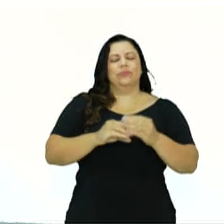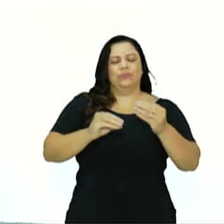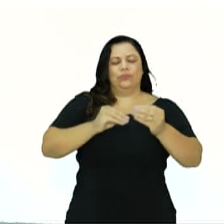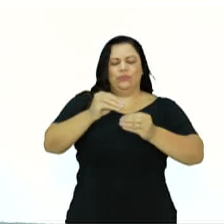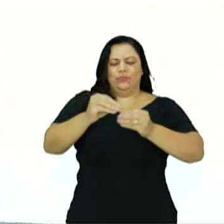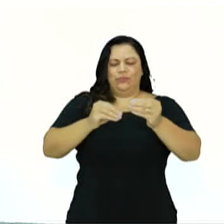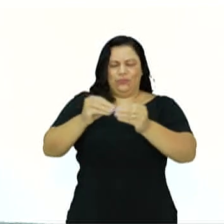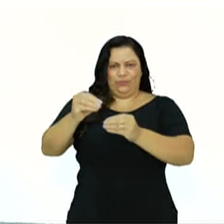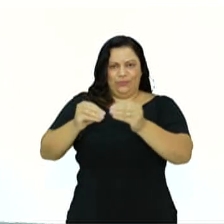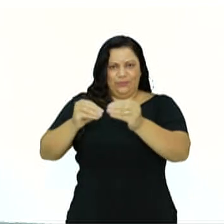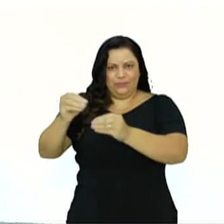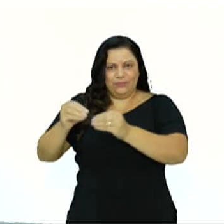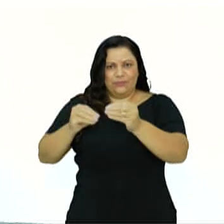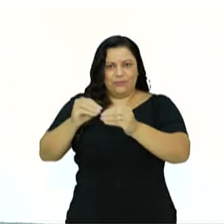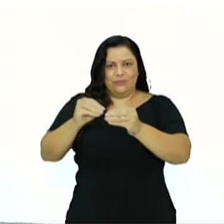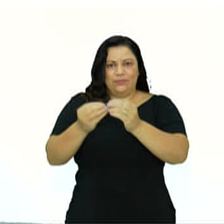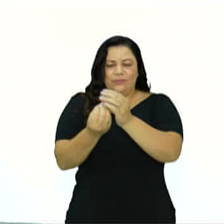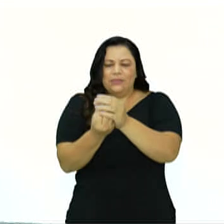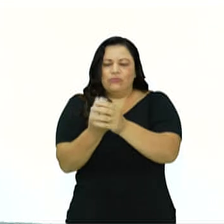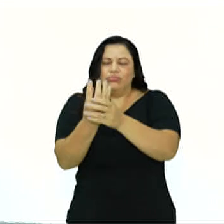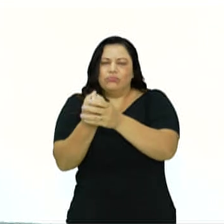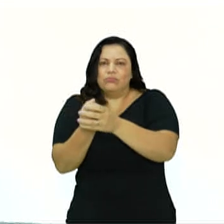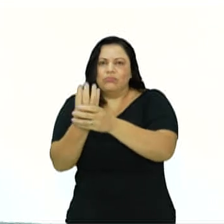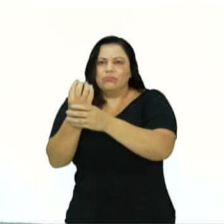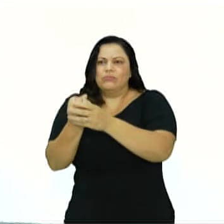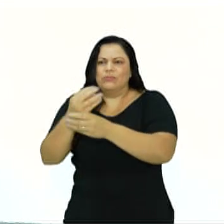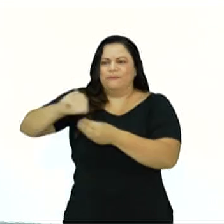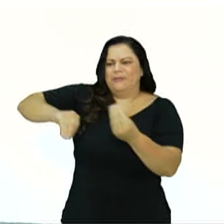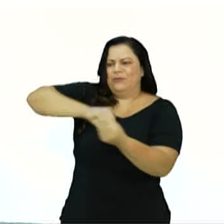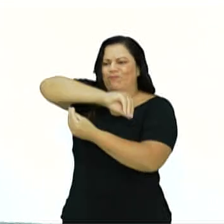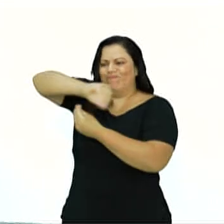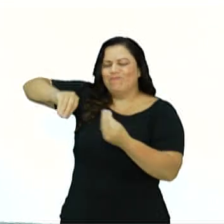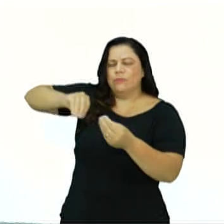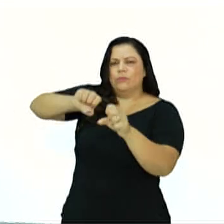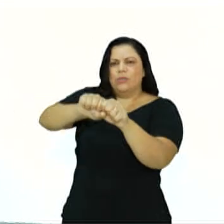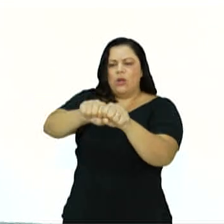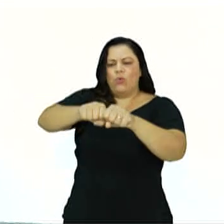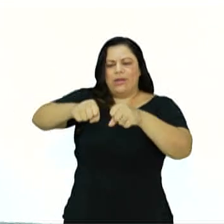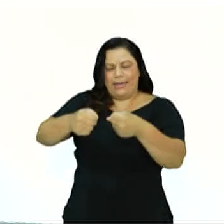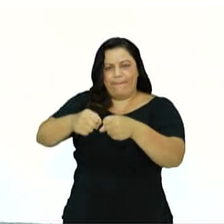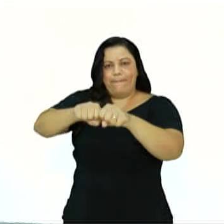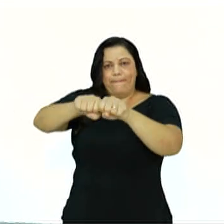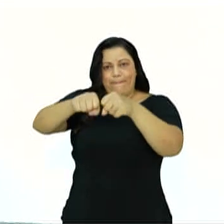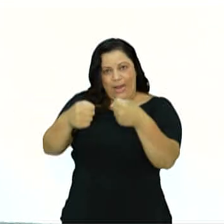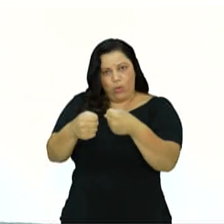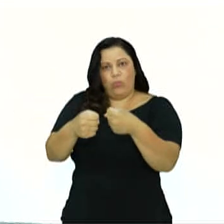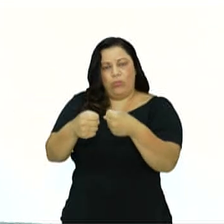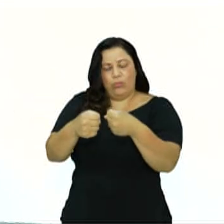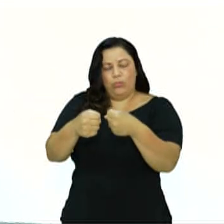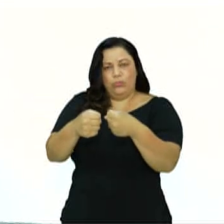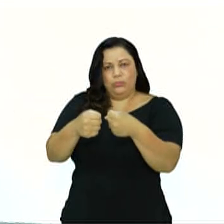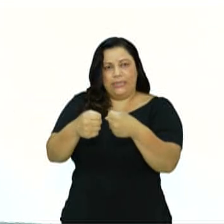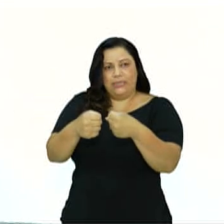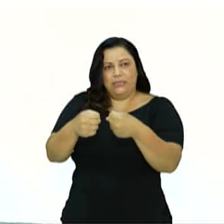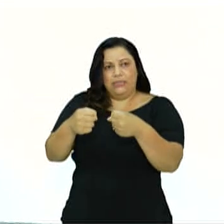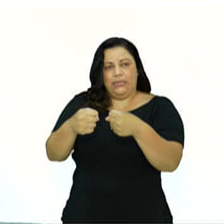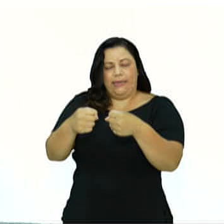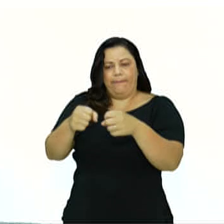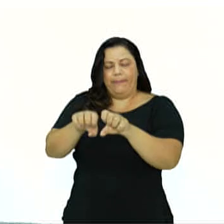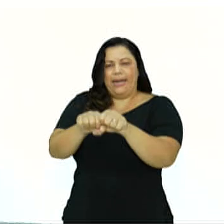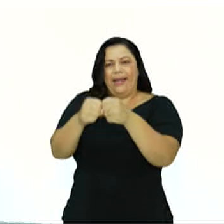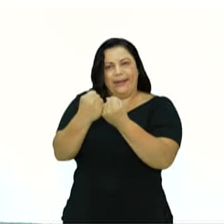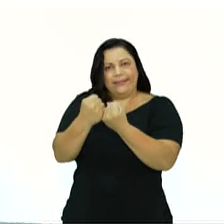digerir o colágeno formado ali. Então, claro, faz uma bagunça, a hora que fratura, né, vários tecidos ali acabam invadindo o espaço, né,